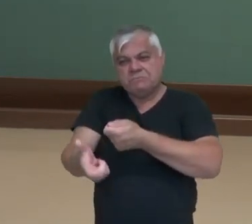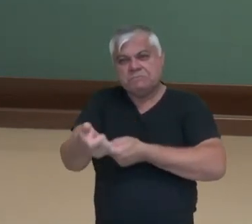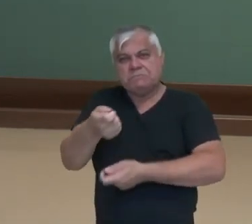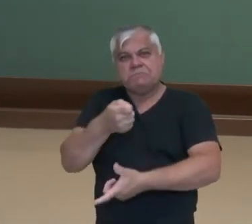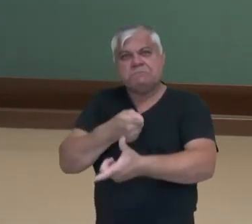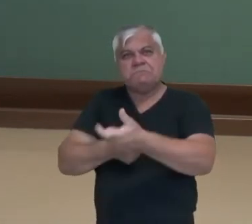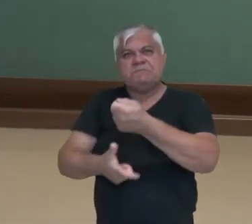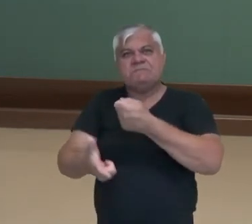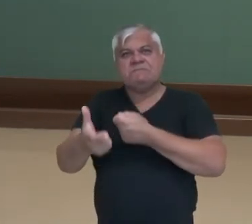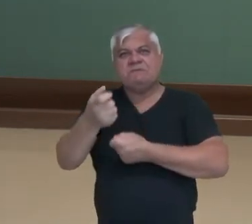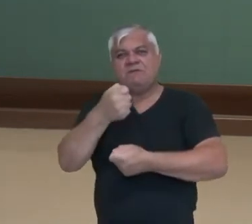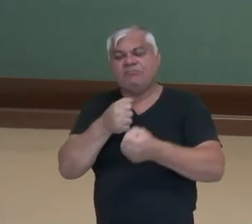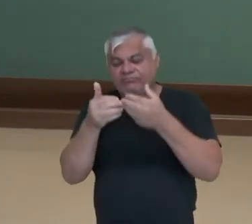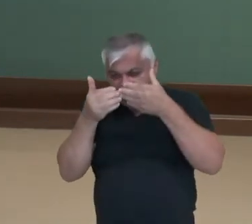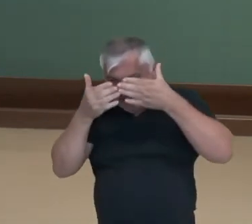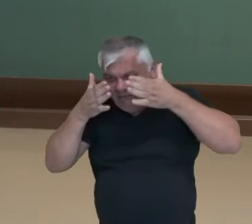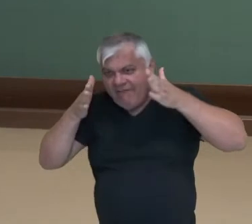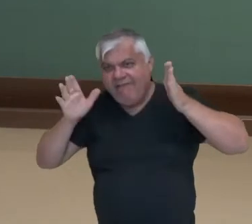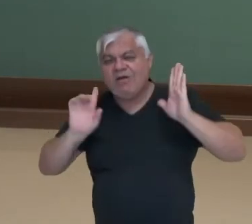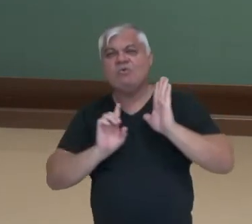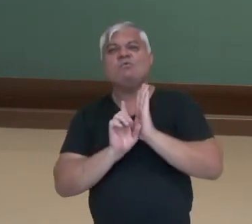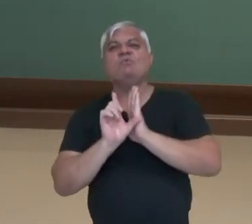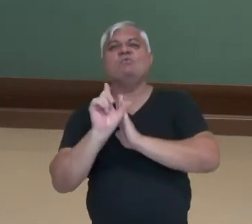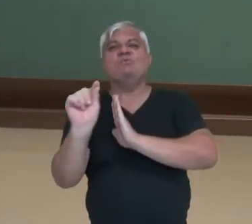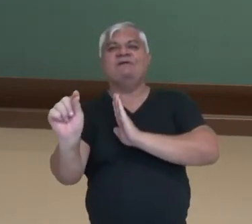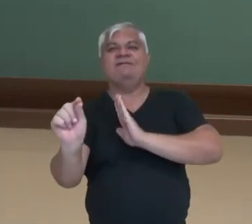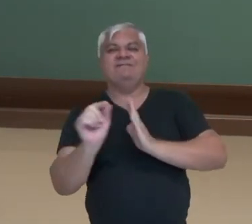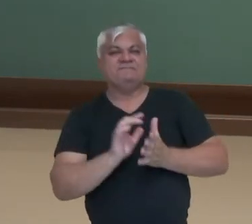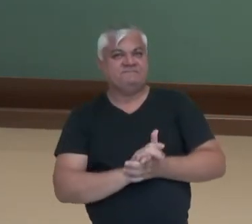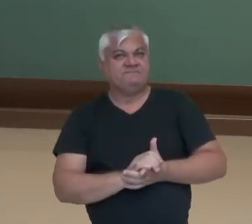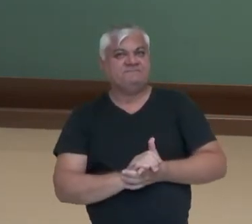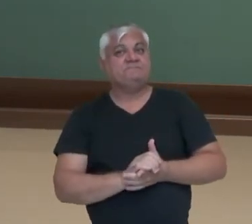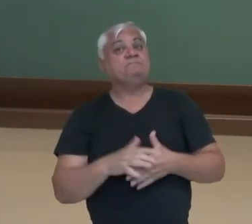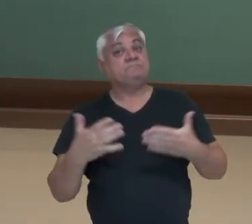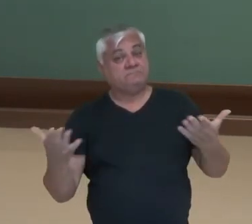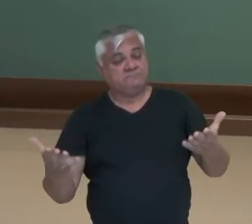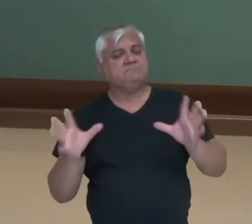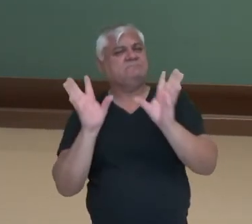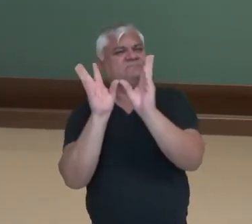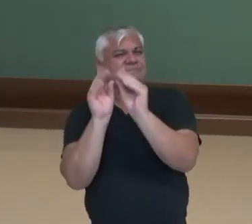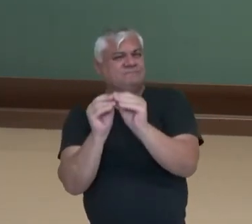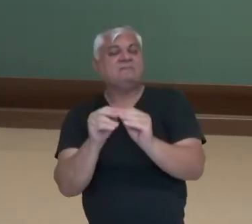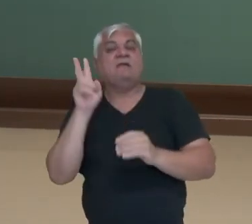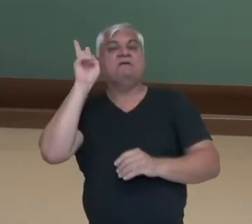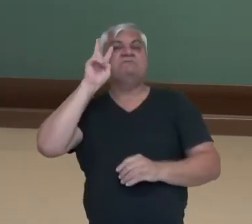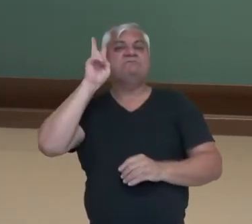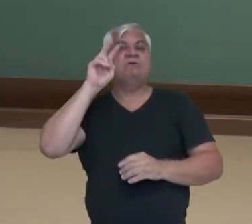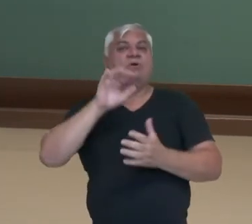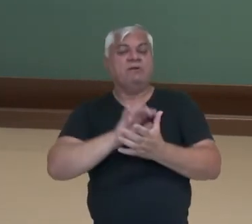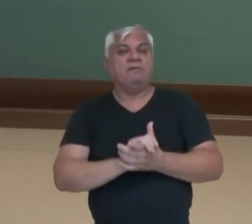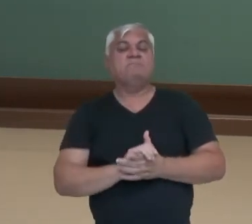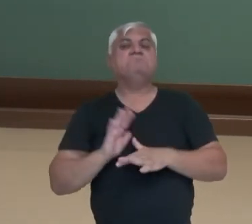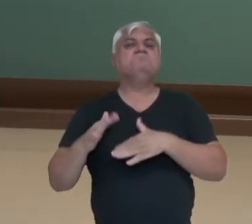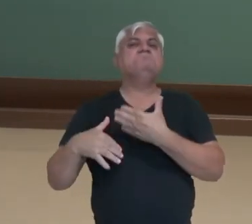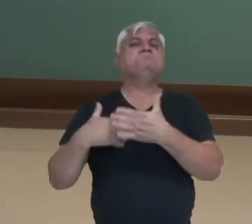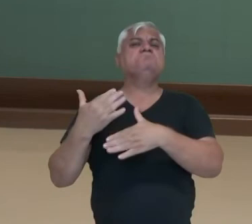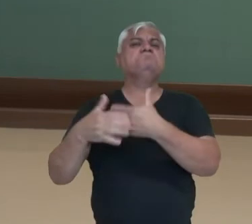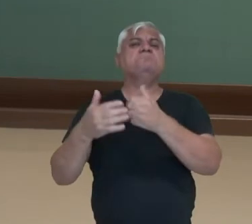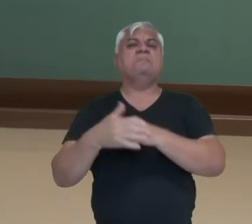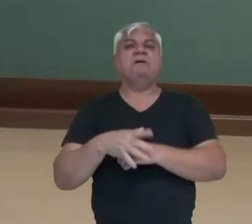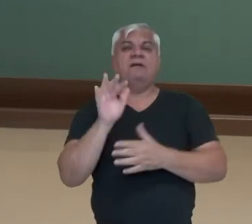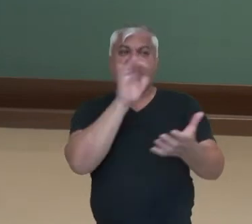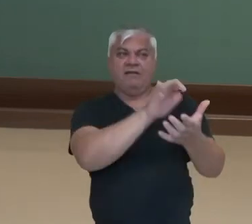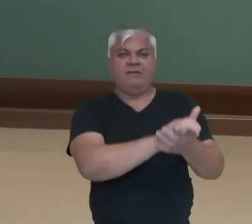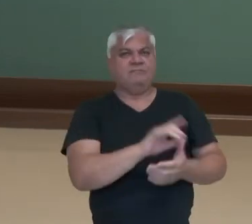a saída do labirinto, certo? Então, contei aí um pouquinho sobre a história de Teseu e tal. Depois o Teseu não quis casar com a